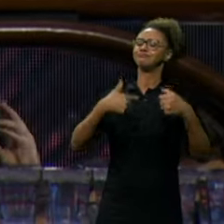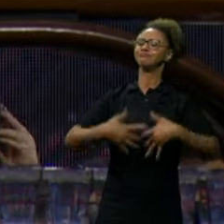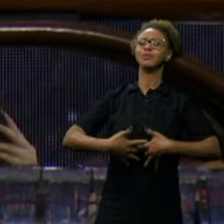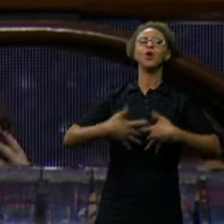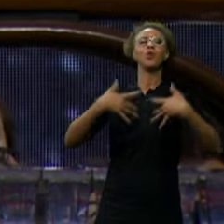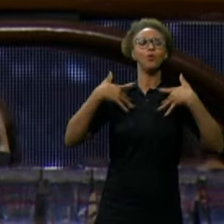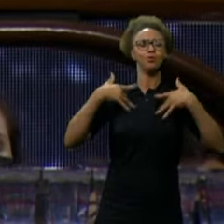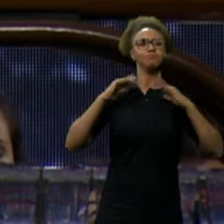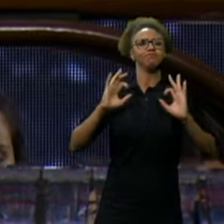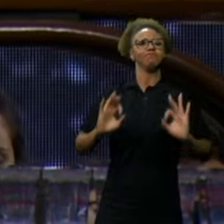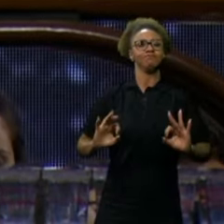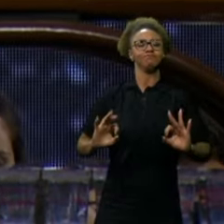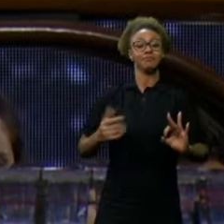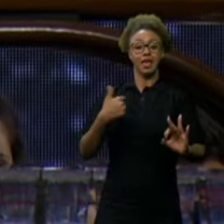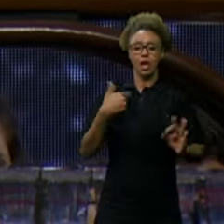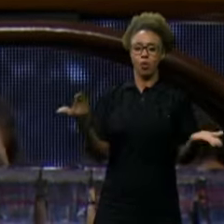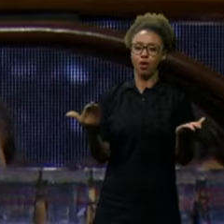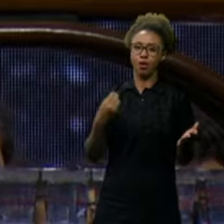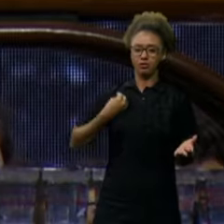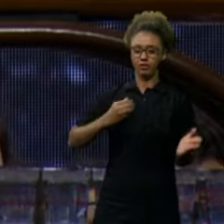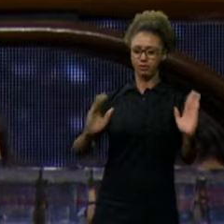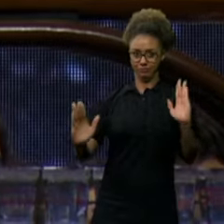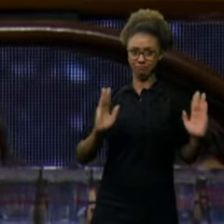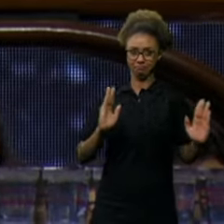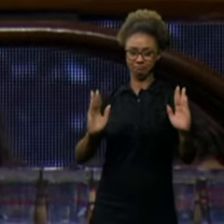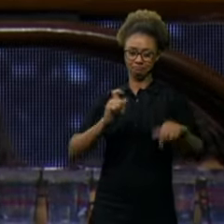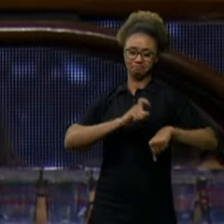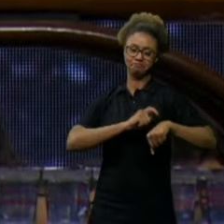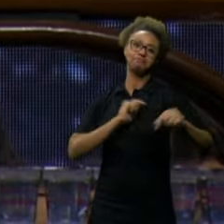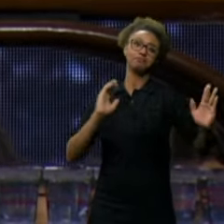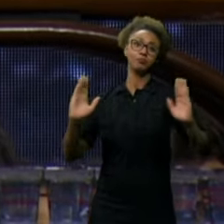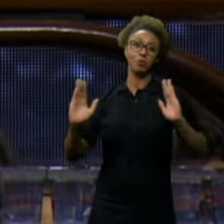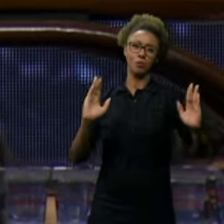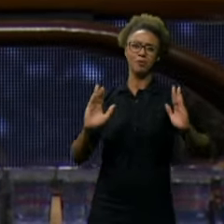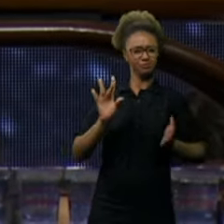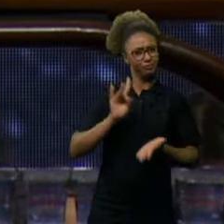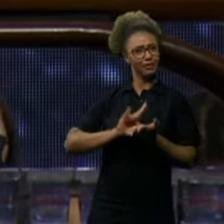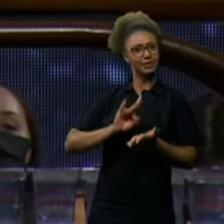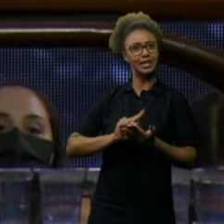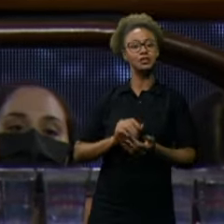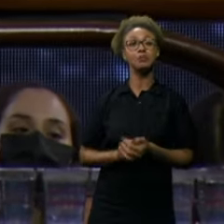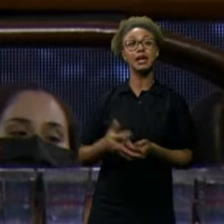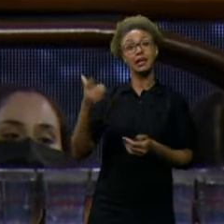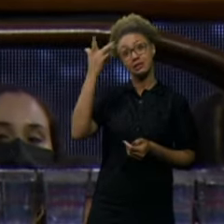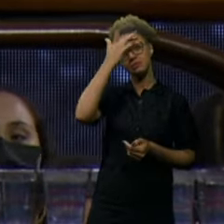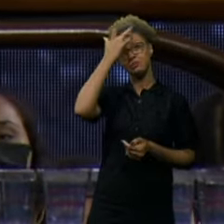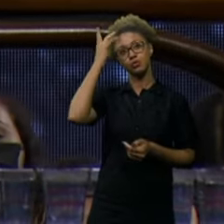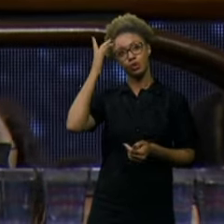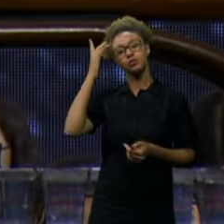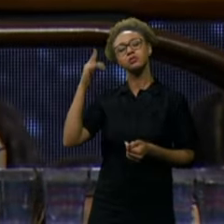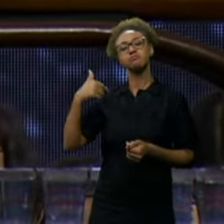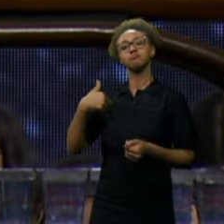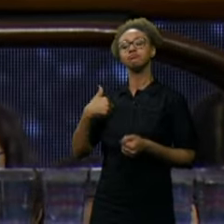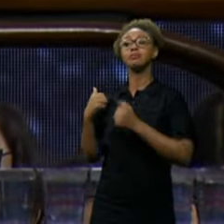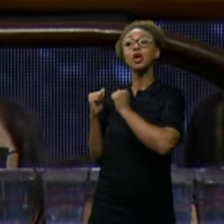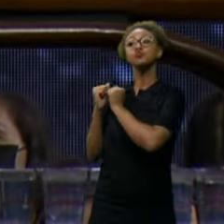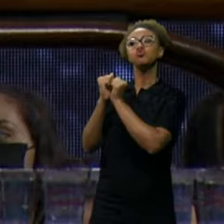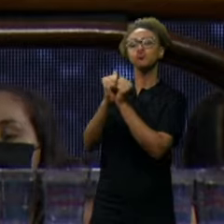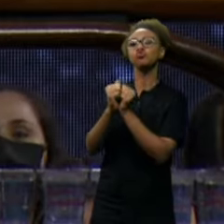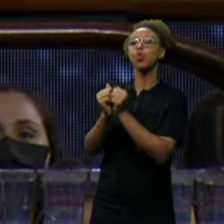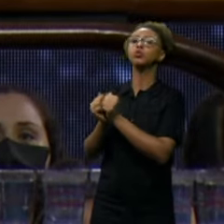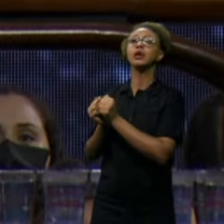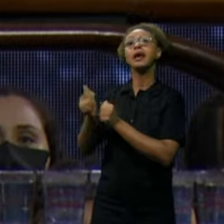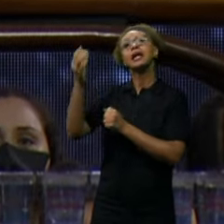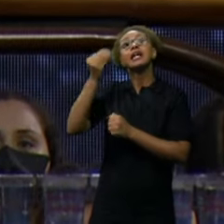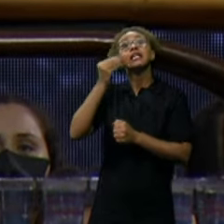honra eu tô naquele momento que de verdade o pessoal no caminho tentando me animar